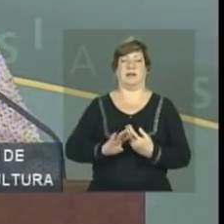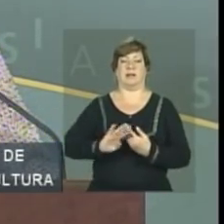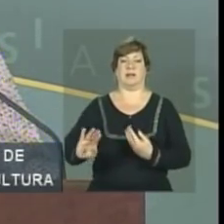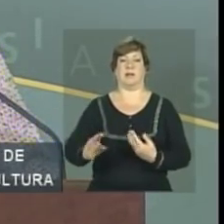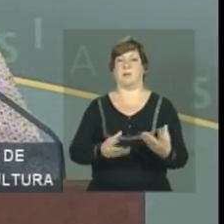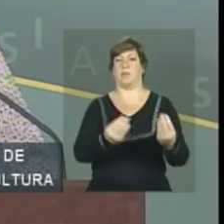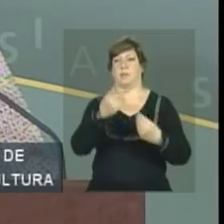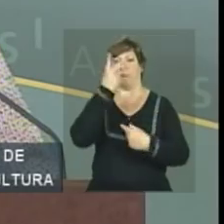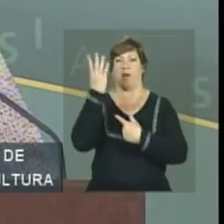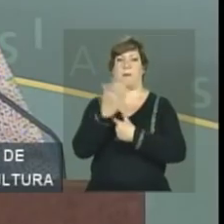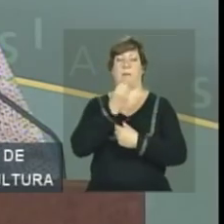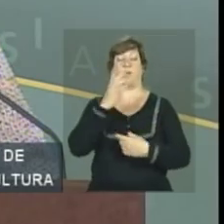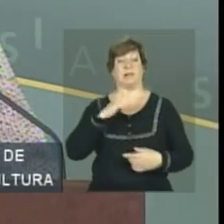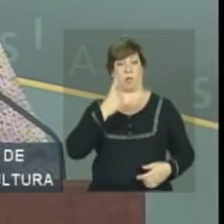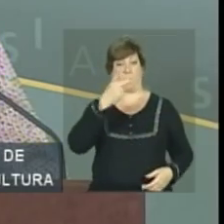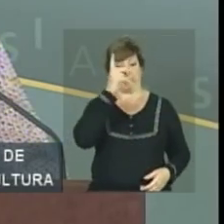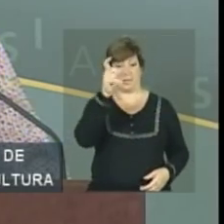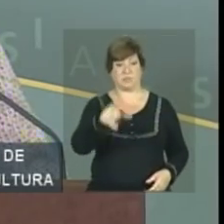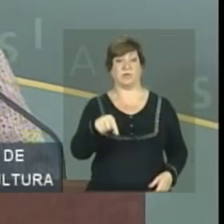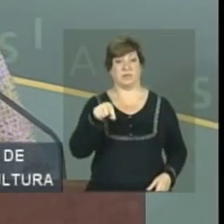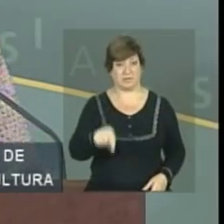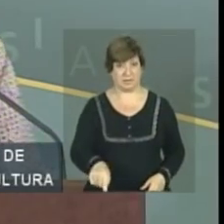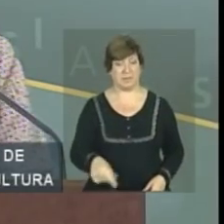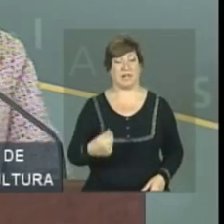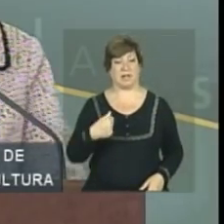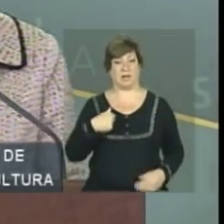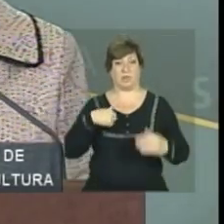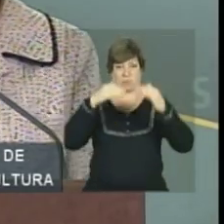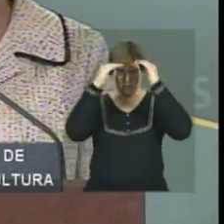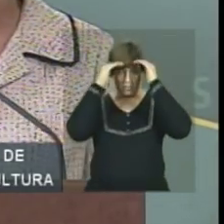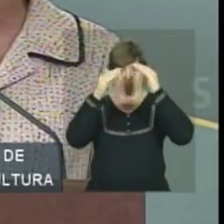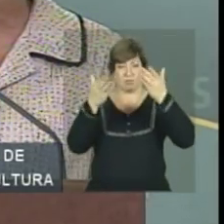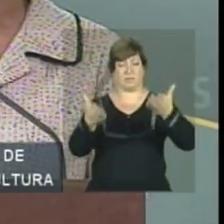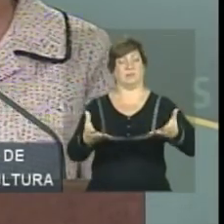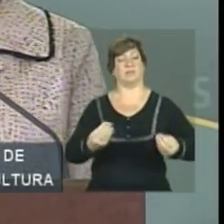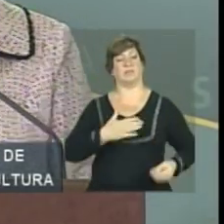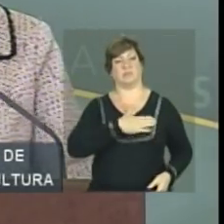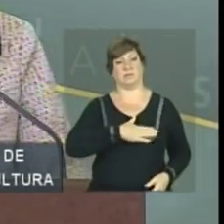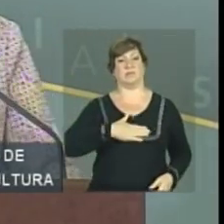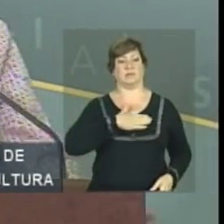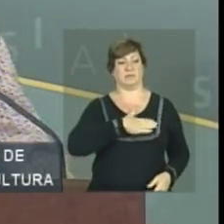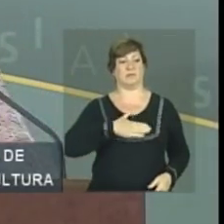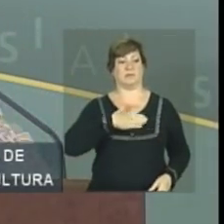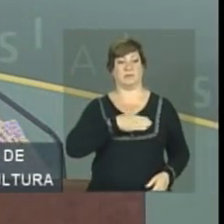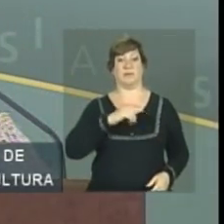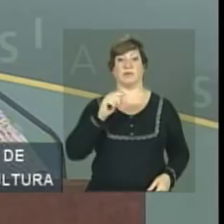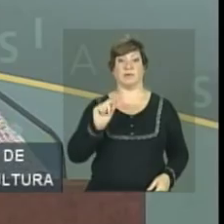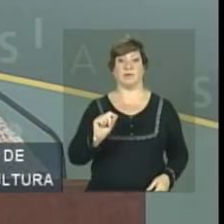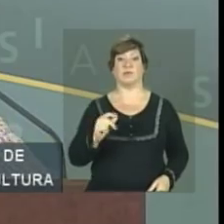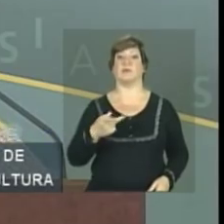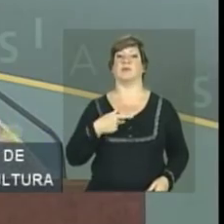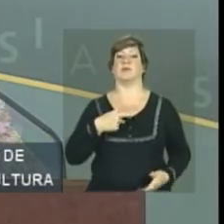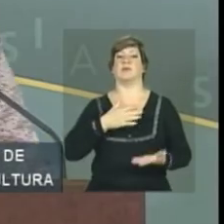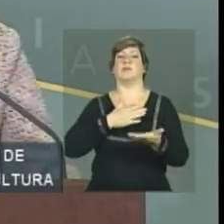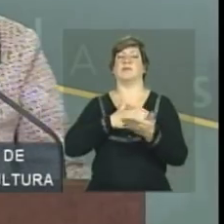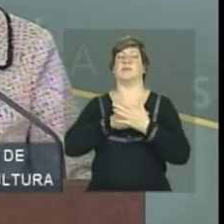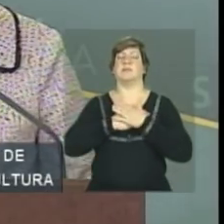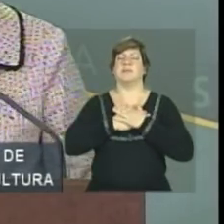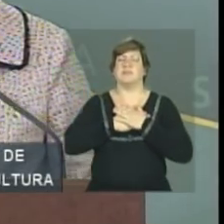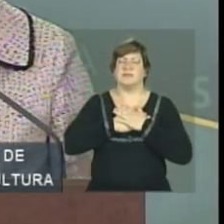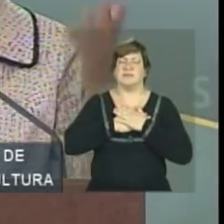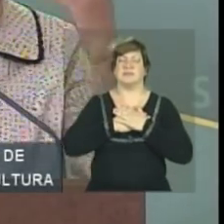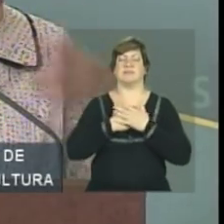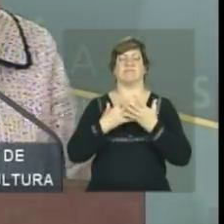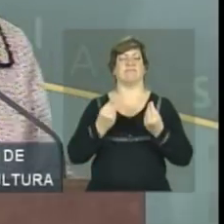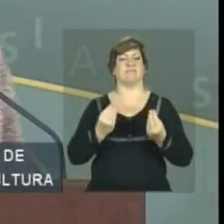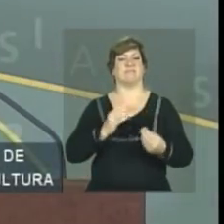cerimônia que merece todas as minhas homenagens e os meus mais